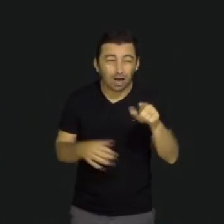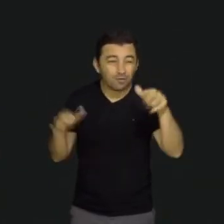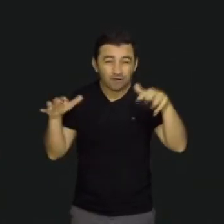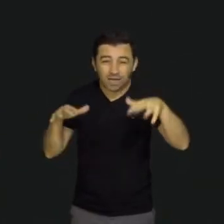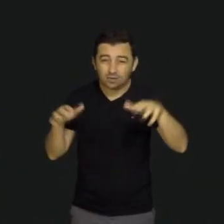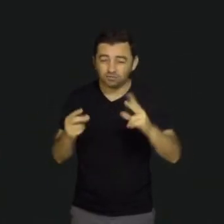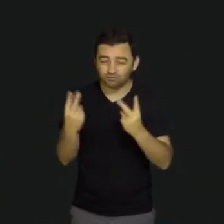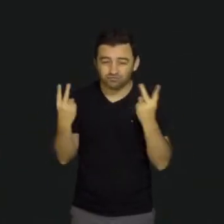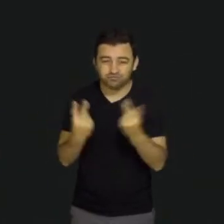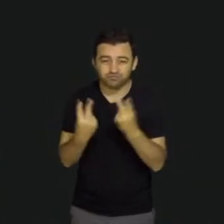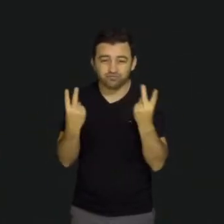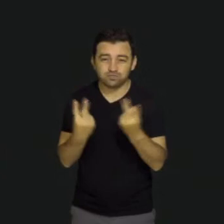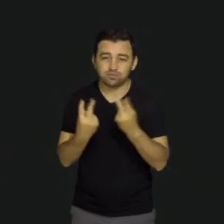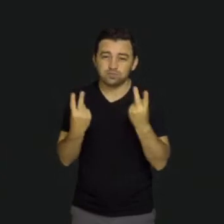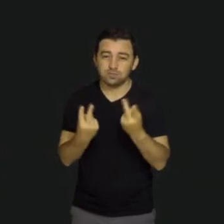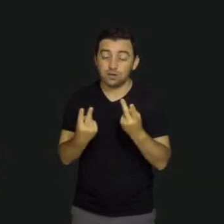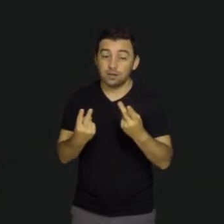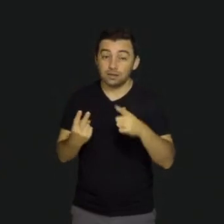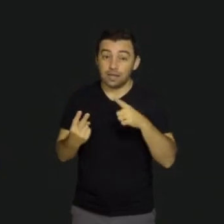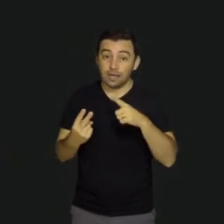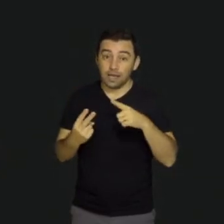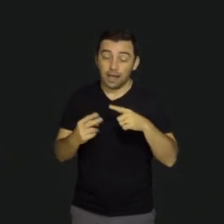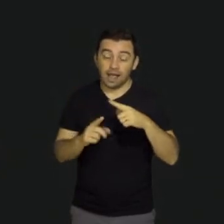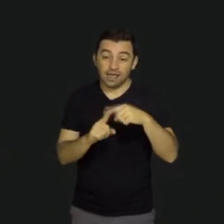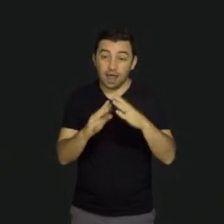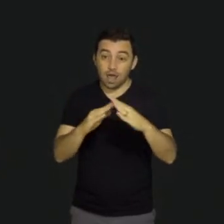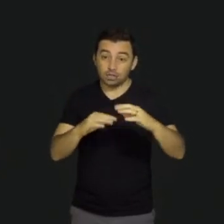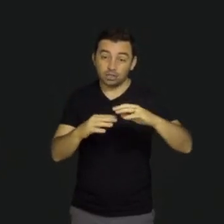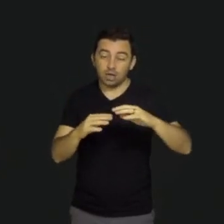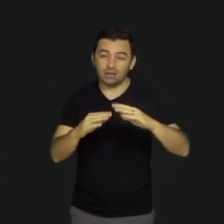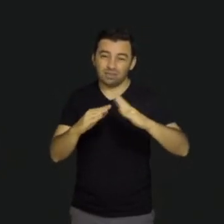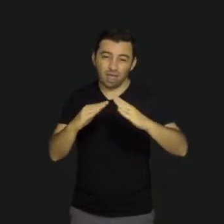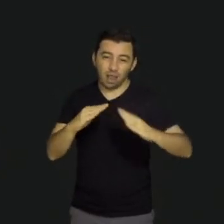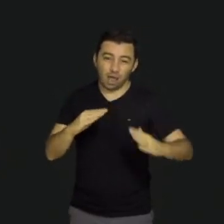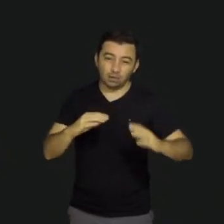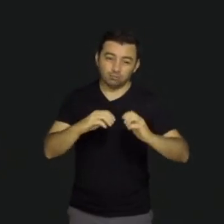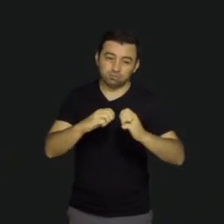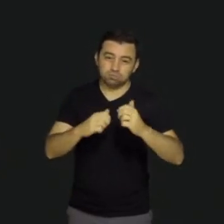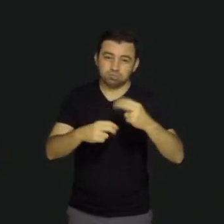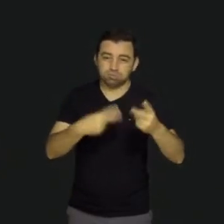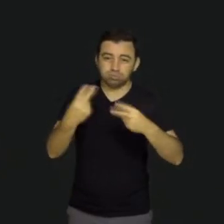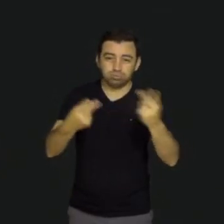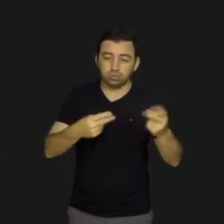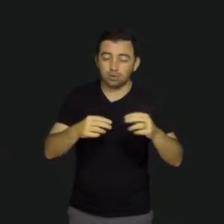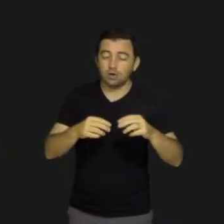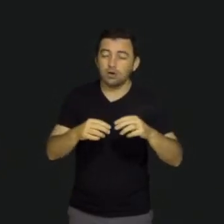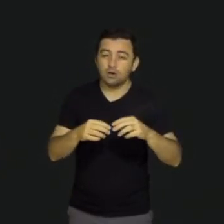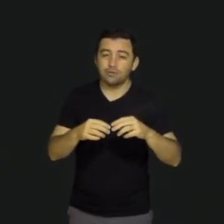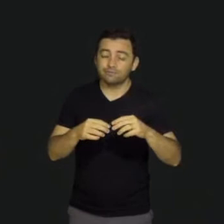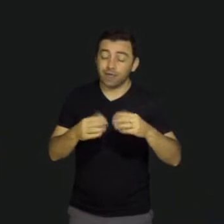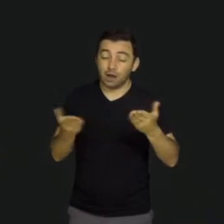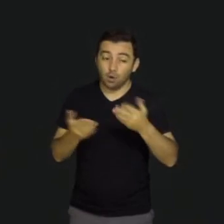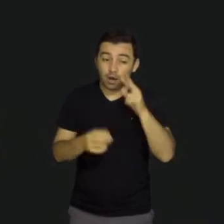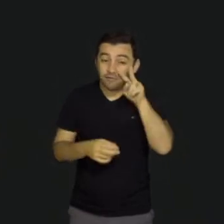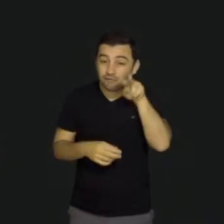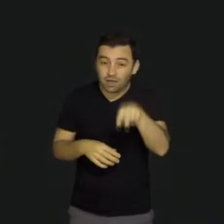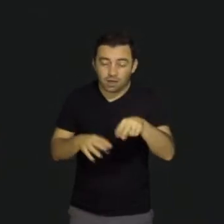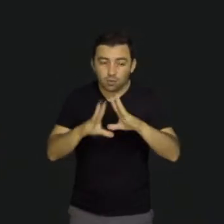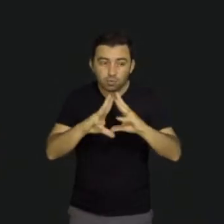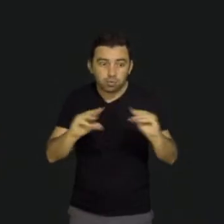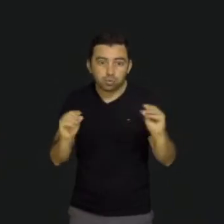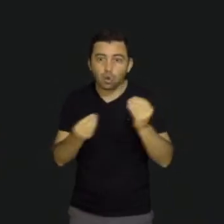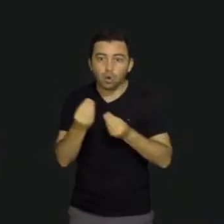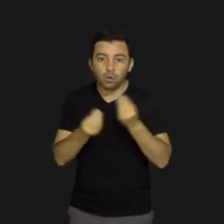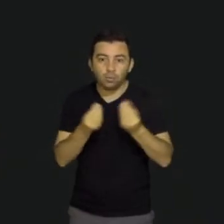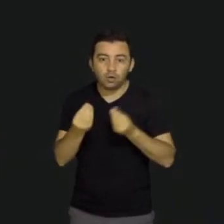inclusive o telhado de uma igreja desabou e teve vários estragos na cidade. Nós estamos indo lá conferir um pouco os estragos que a chuva